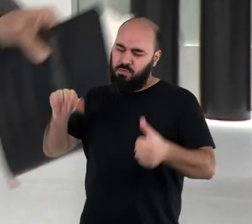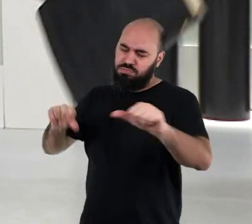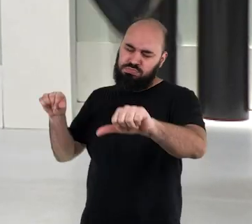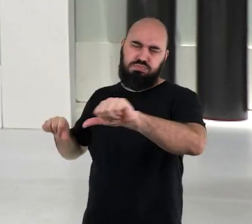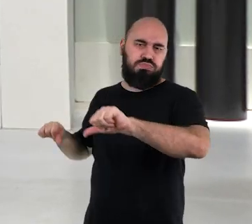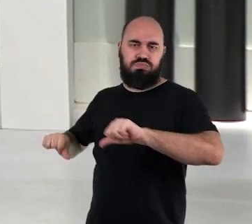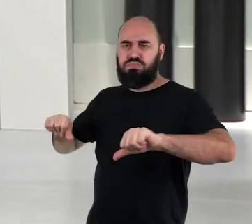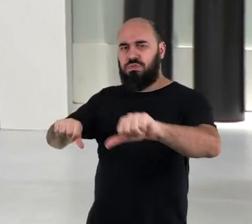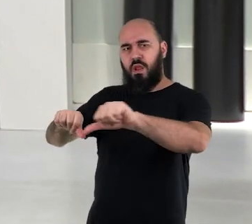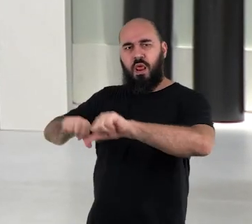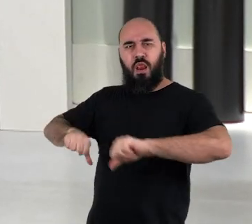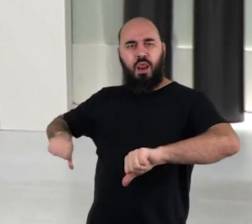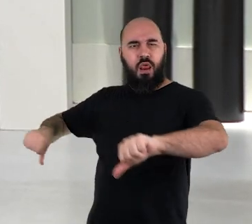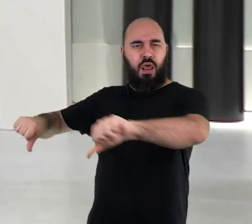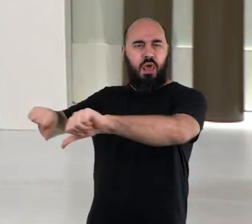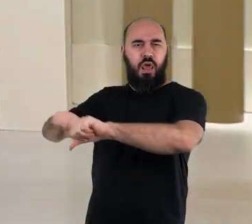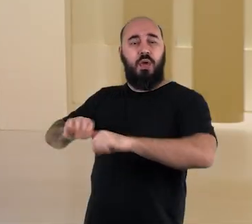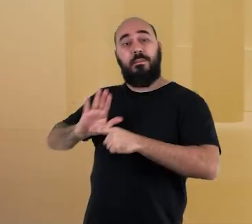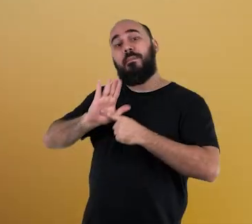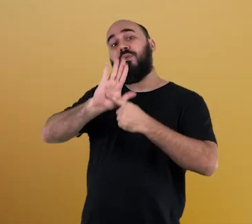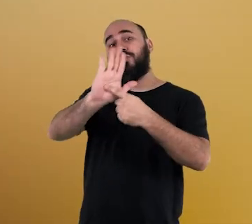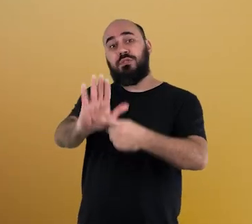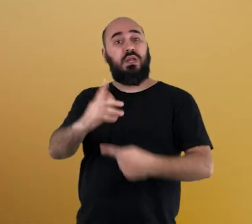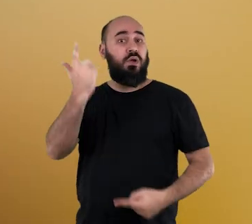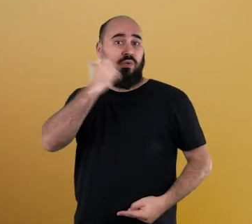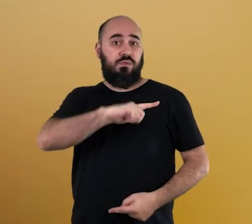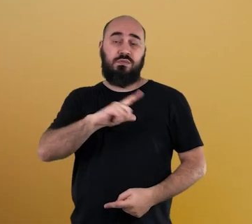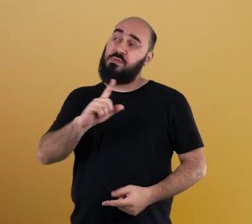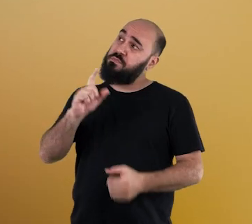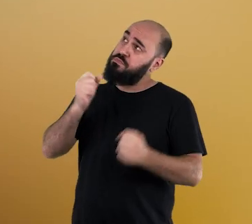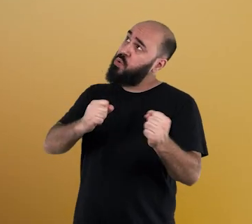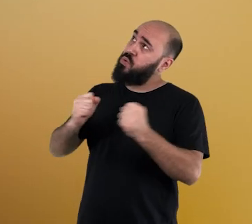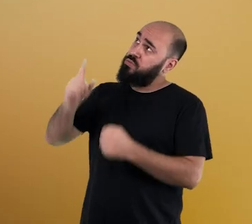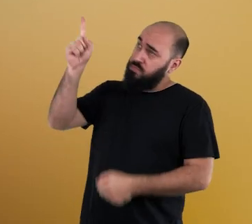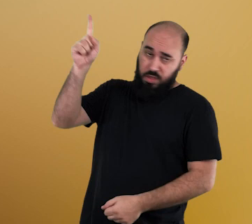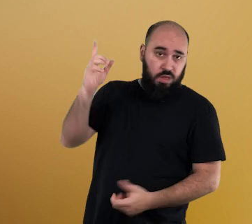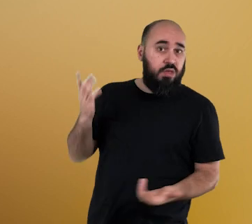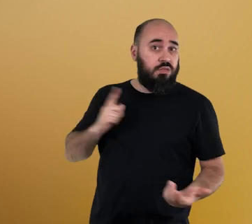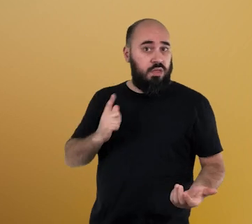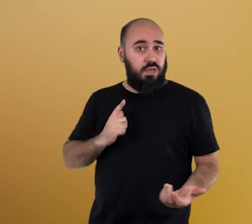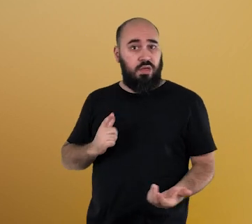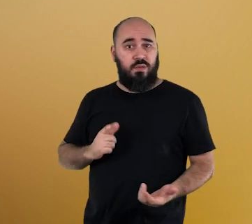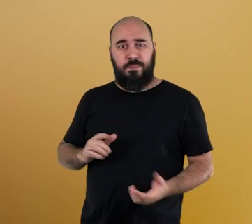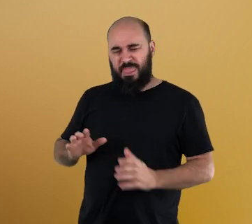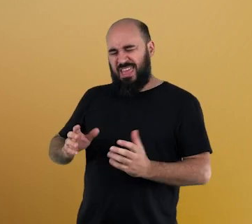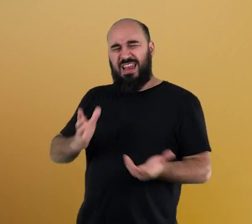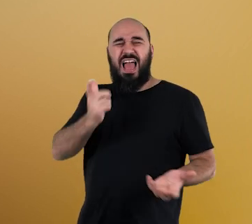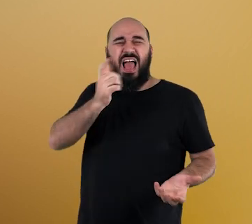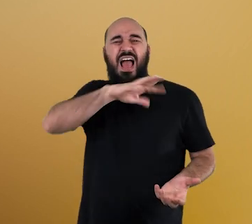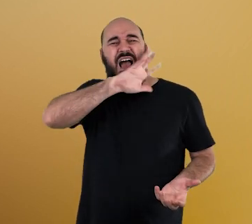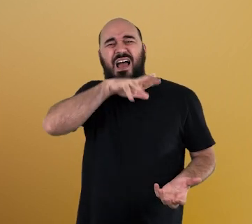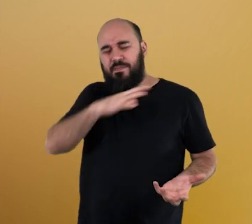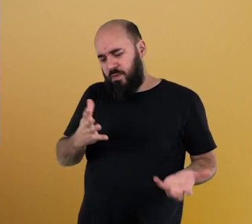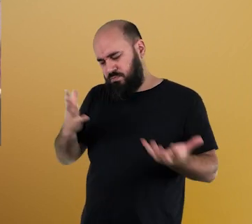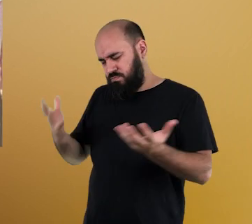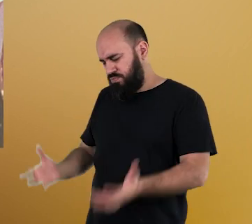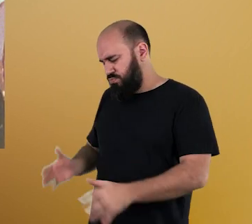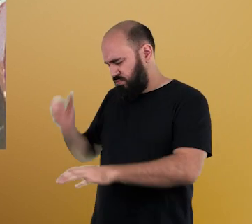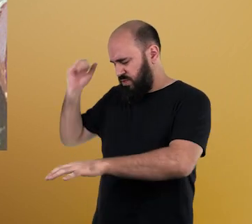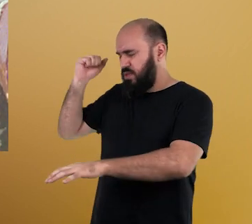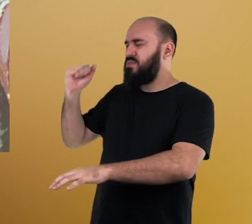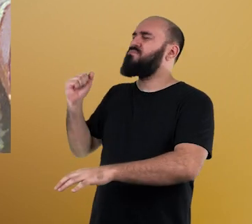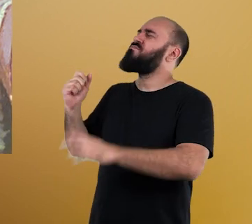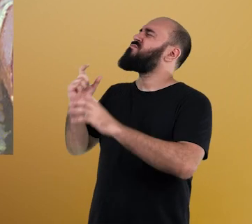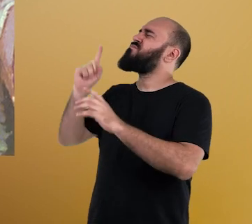Deus, diz assim: ó Deus de Abraão, de Isaac, de Jacó, revela-te agora diante dessa multidão para que eles saibam